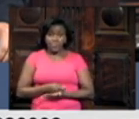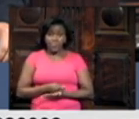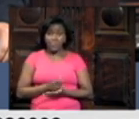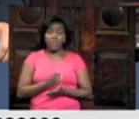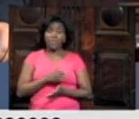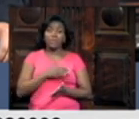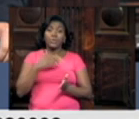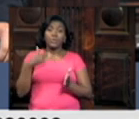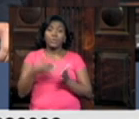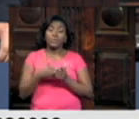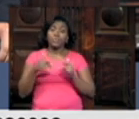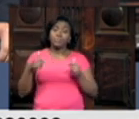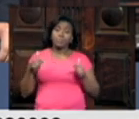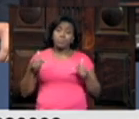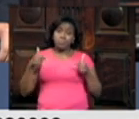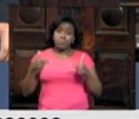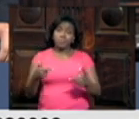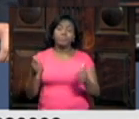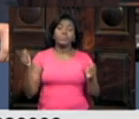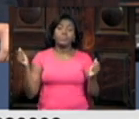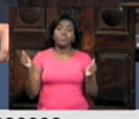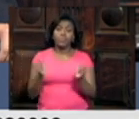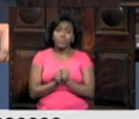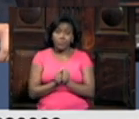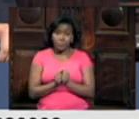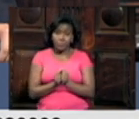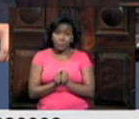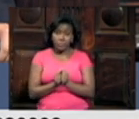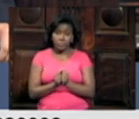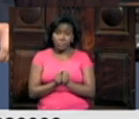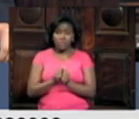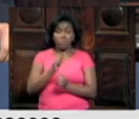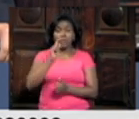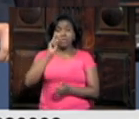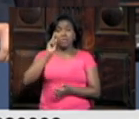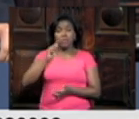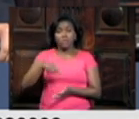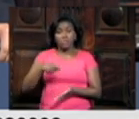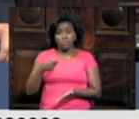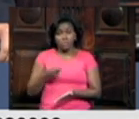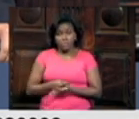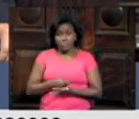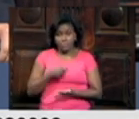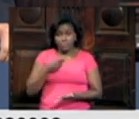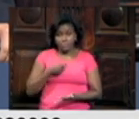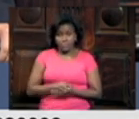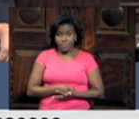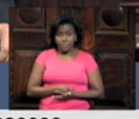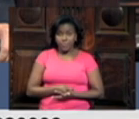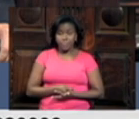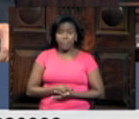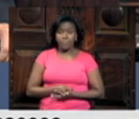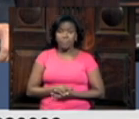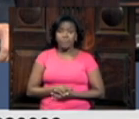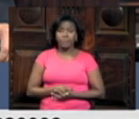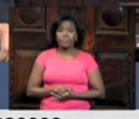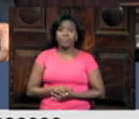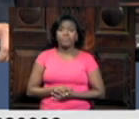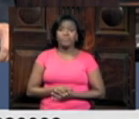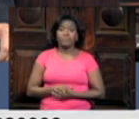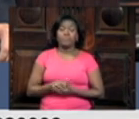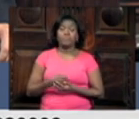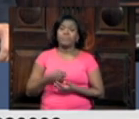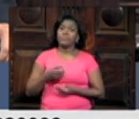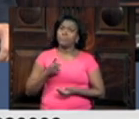gente lutar junto para construir com o nosso povo é obrigação. E